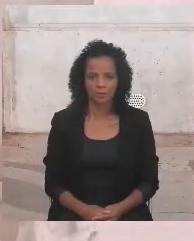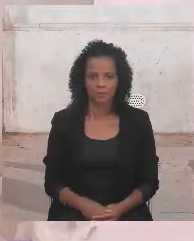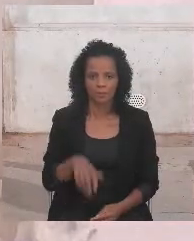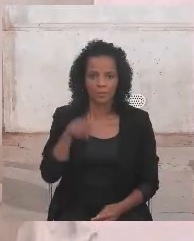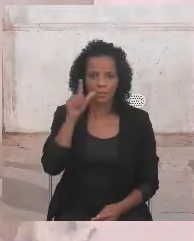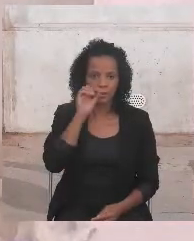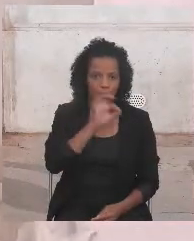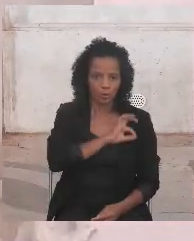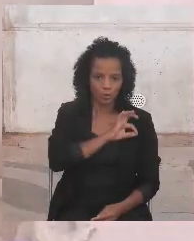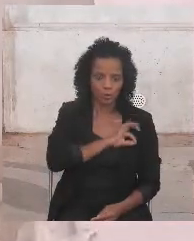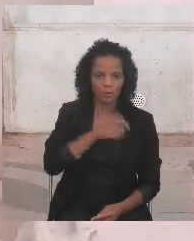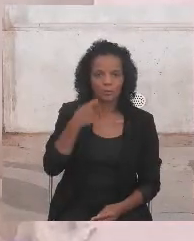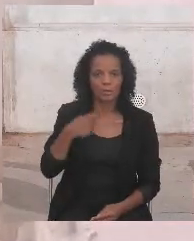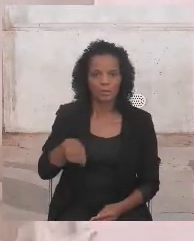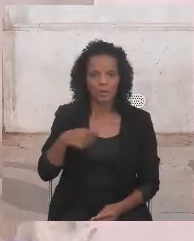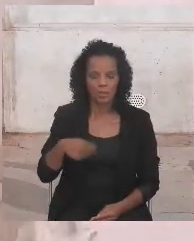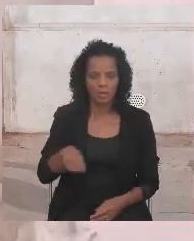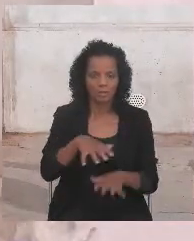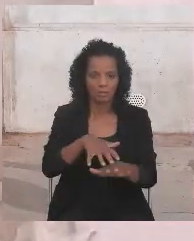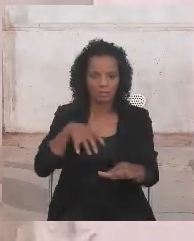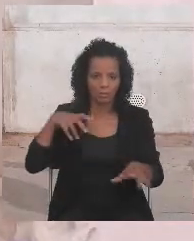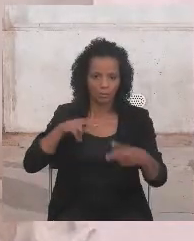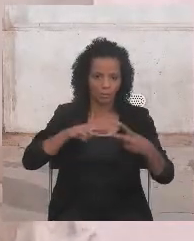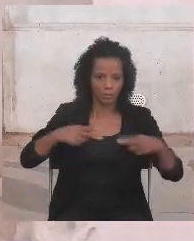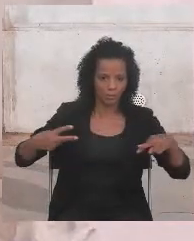Senhor Presidente da Assembleia Municipal,